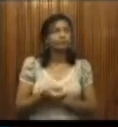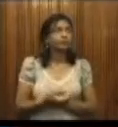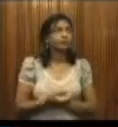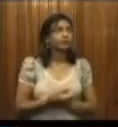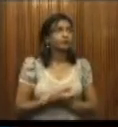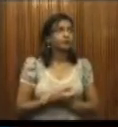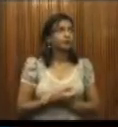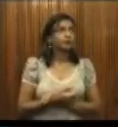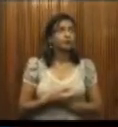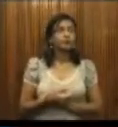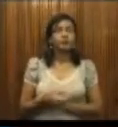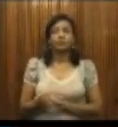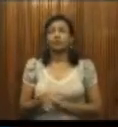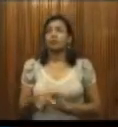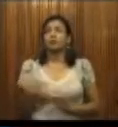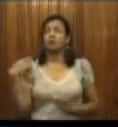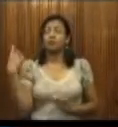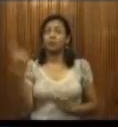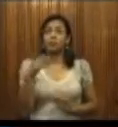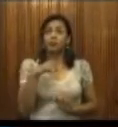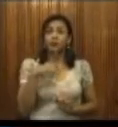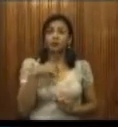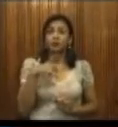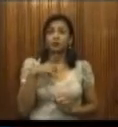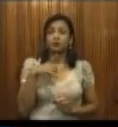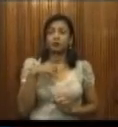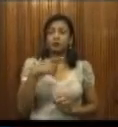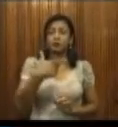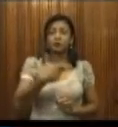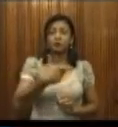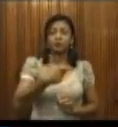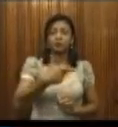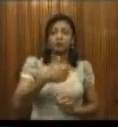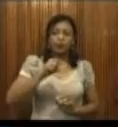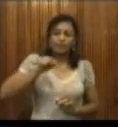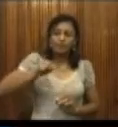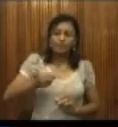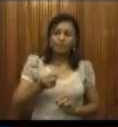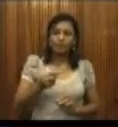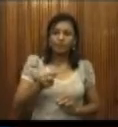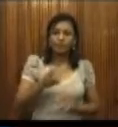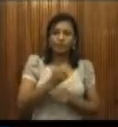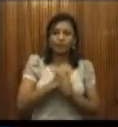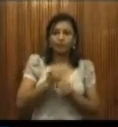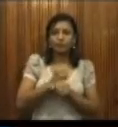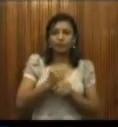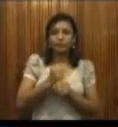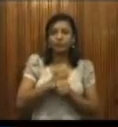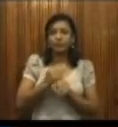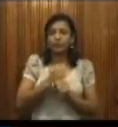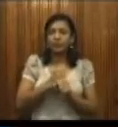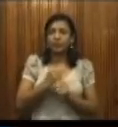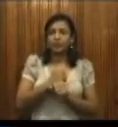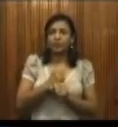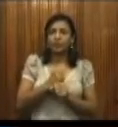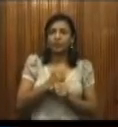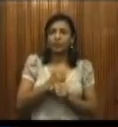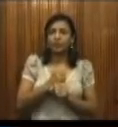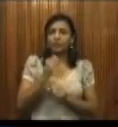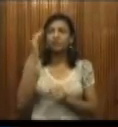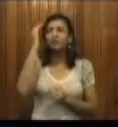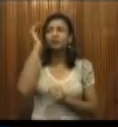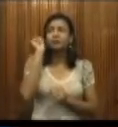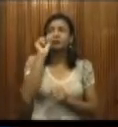tem 2000 anos de cristandade. Mas naquela época, Jesus era apenas um carpinteiro que andava ensinando de aldeia